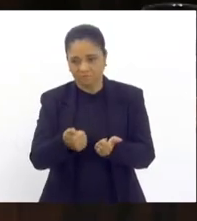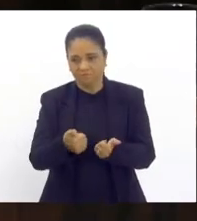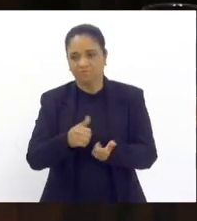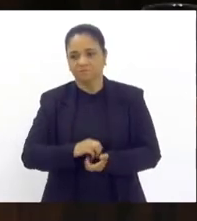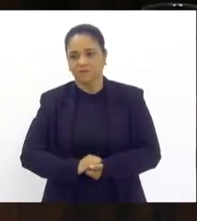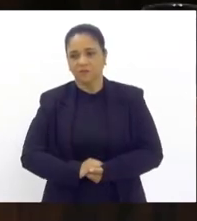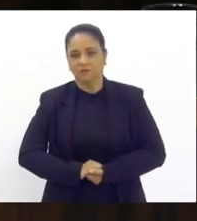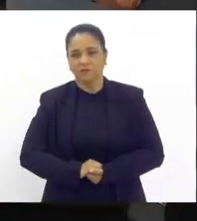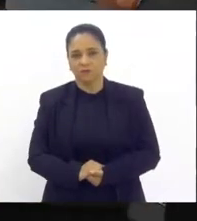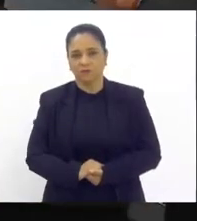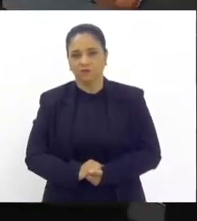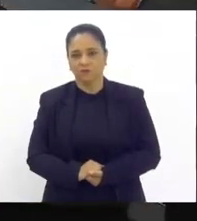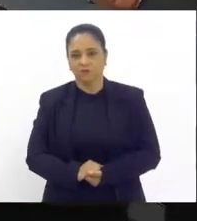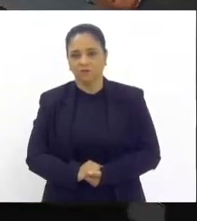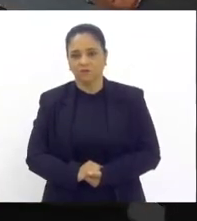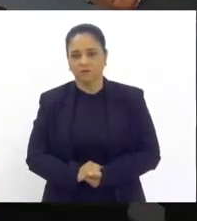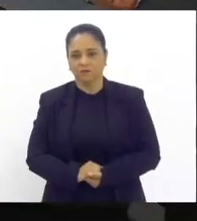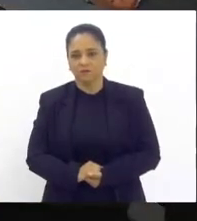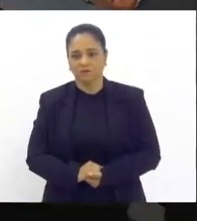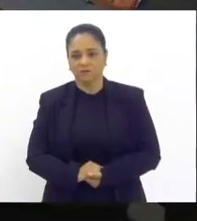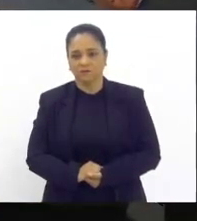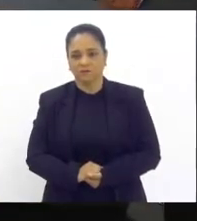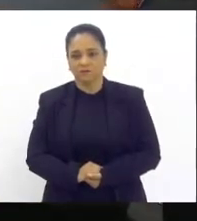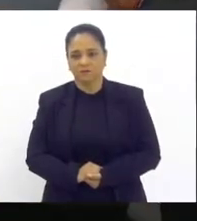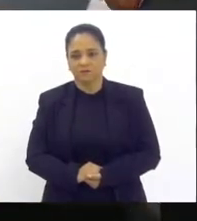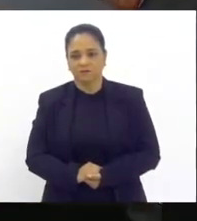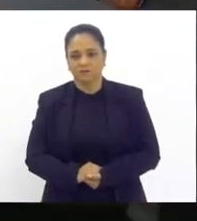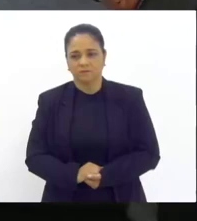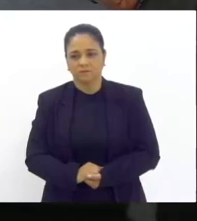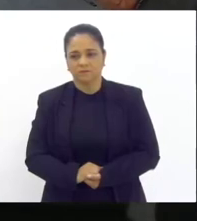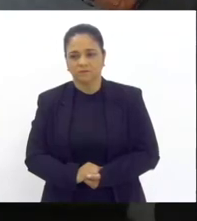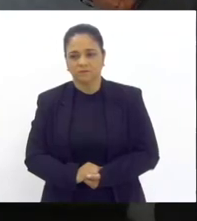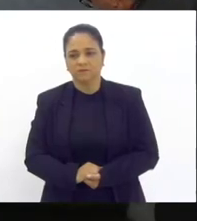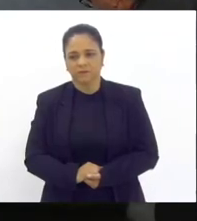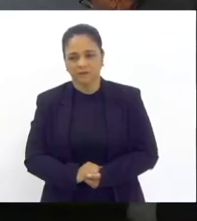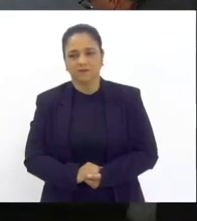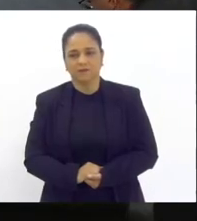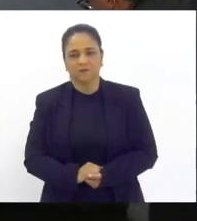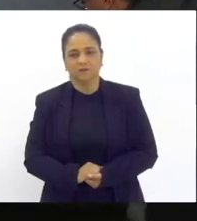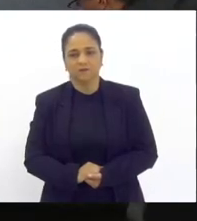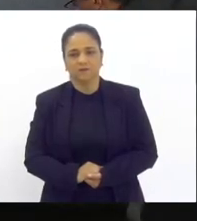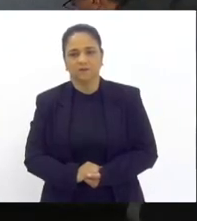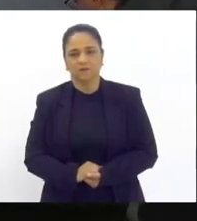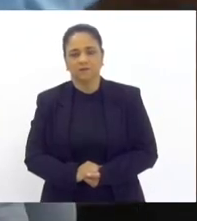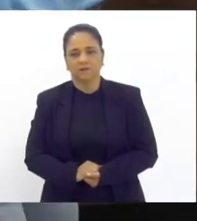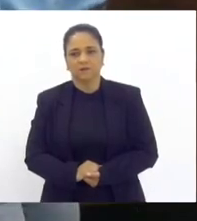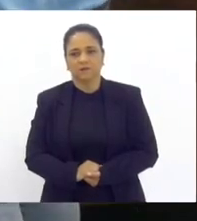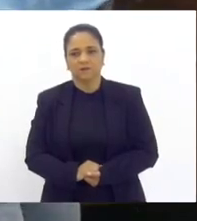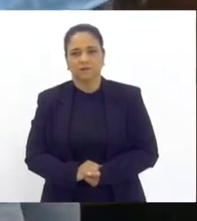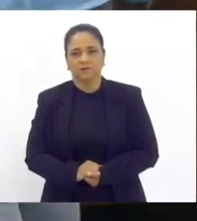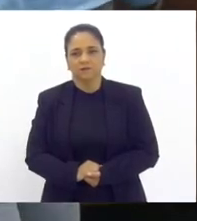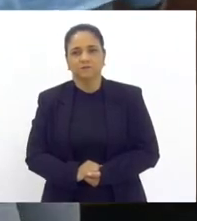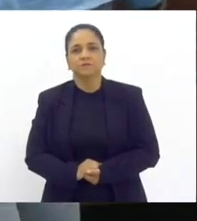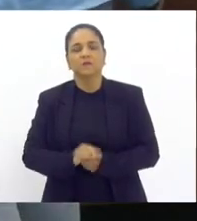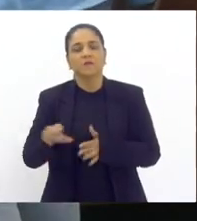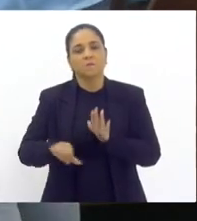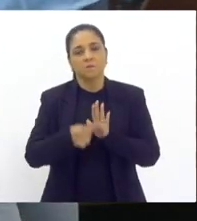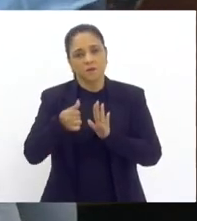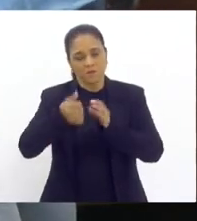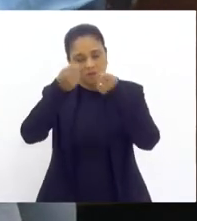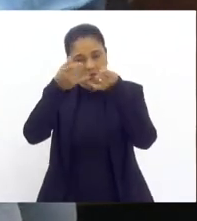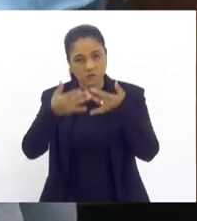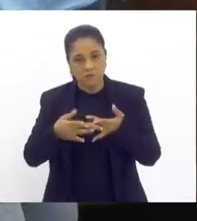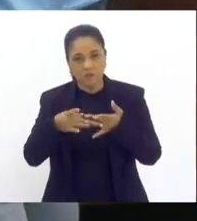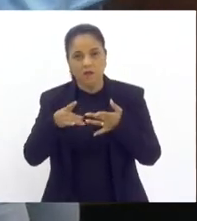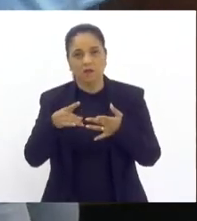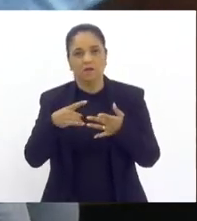Senhora presidente, a palavra pela ordem. Pois não, concedido. Primeiramente, eu gostaria de dizer que é uma